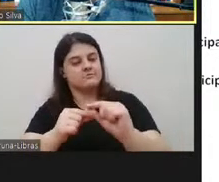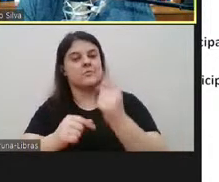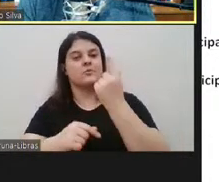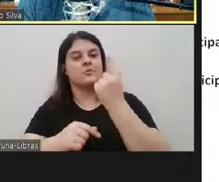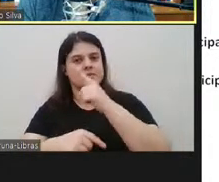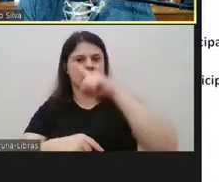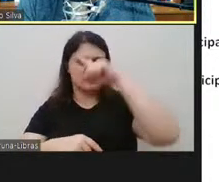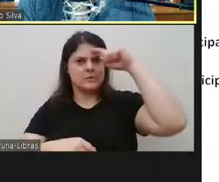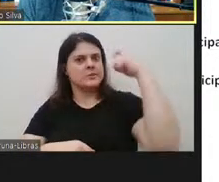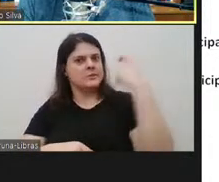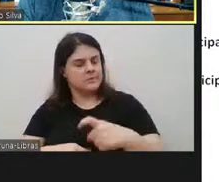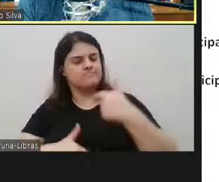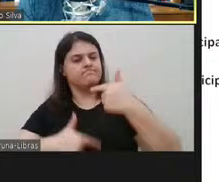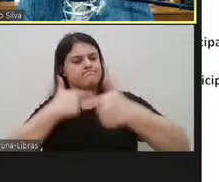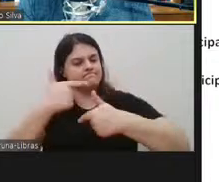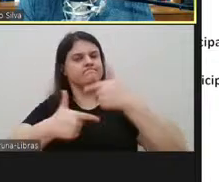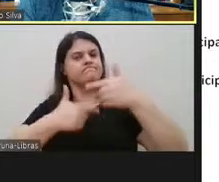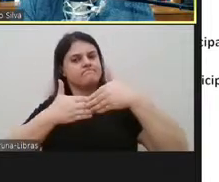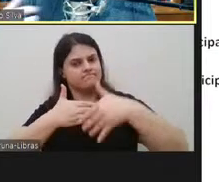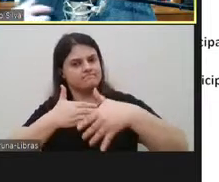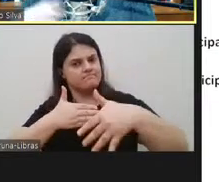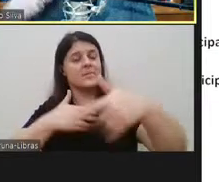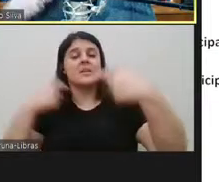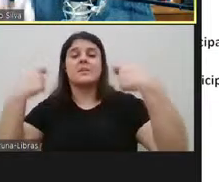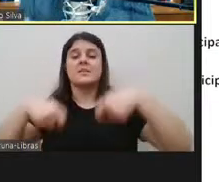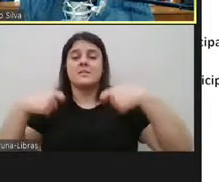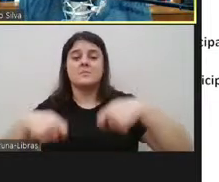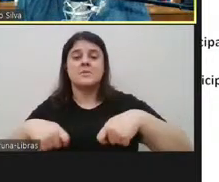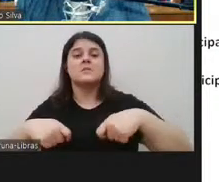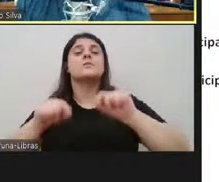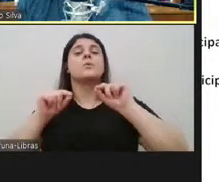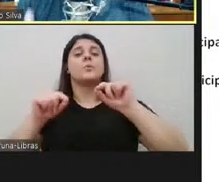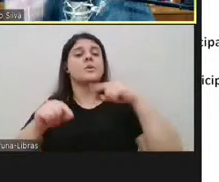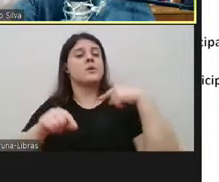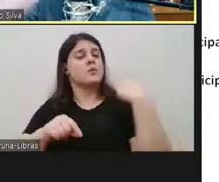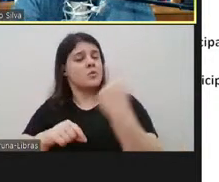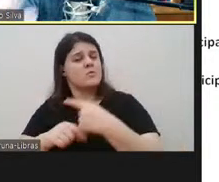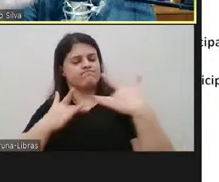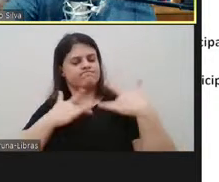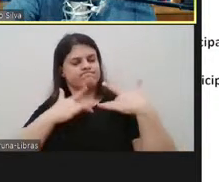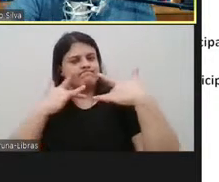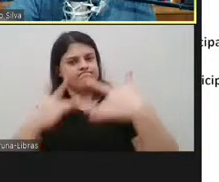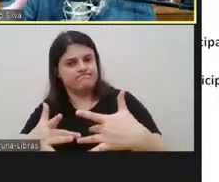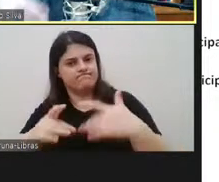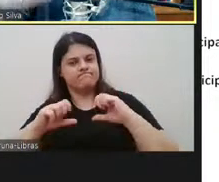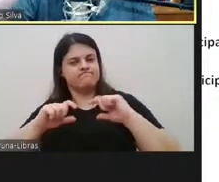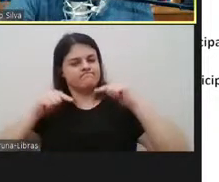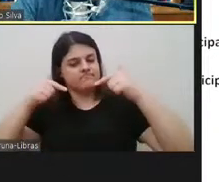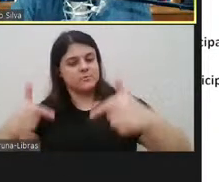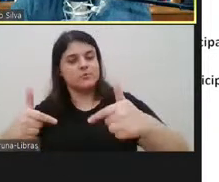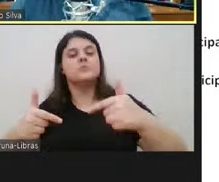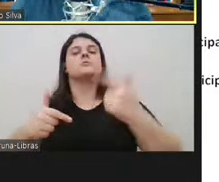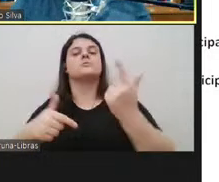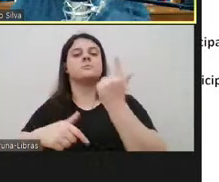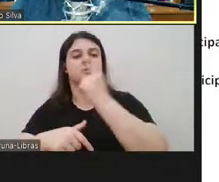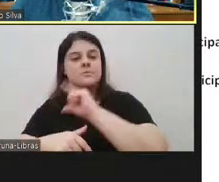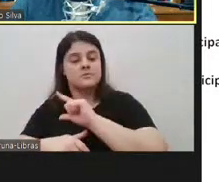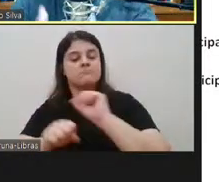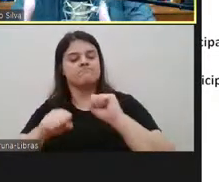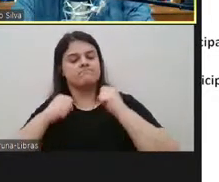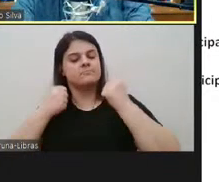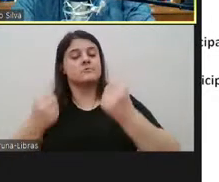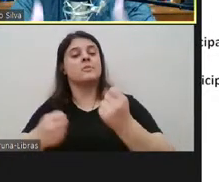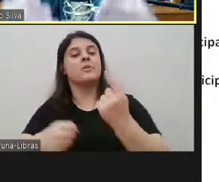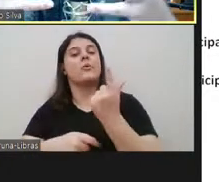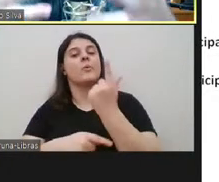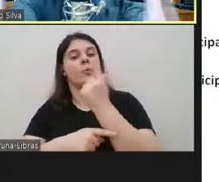árdua vamos dizer assim EA uma tarefa que vai envolver doarmos uma parte Nossa do nosso tempo da nossa dedicação do nosso esforço